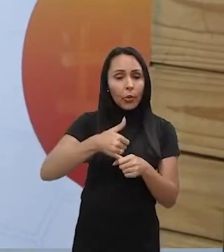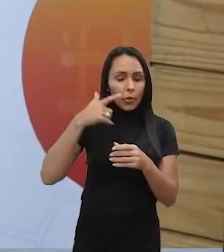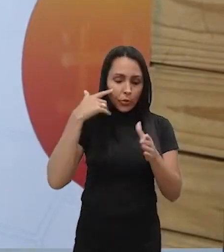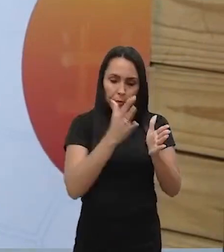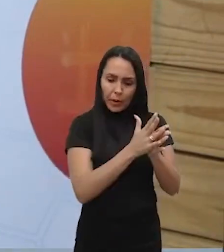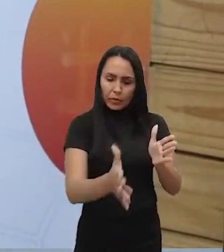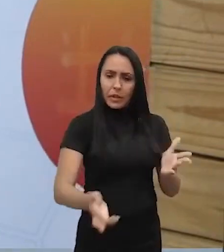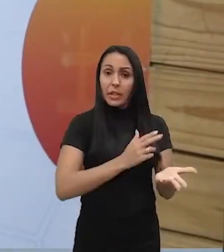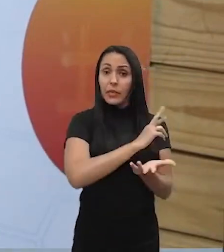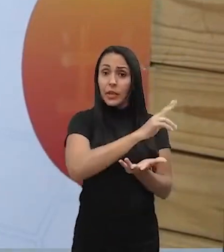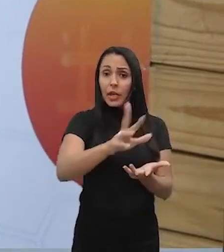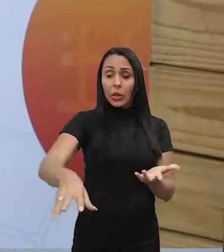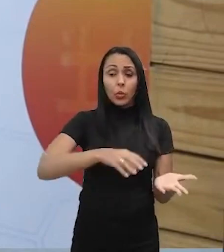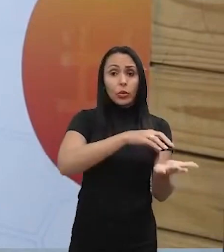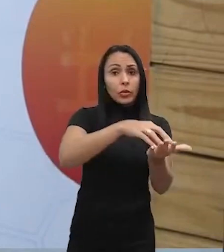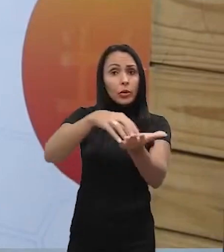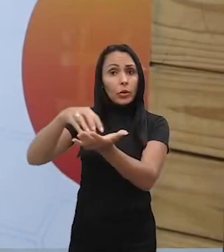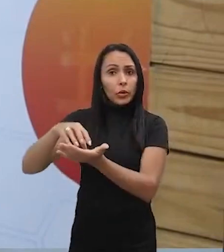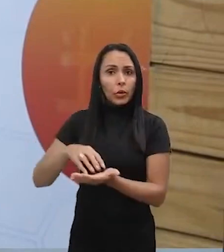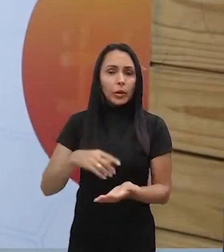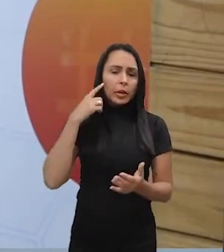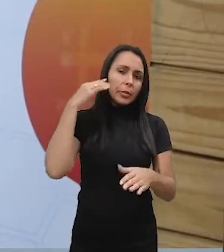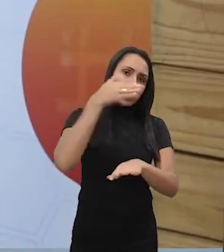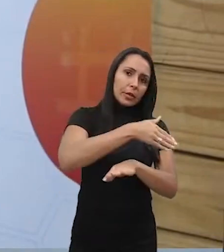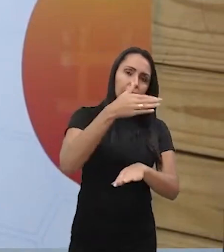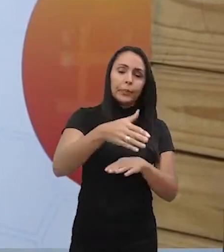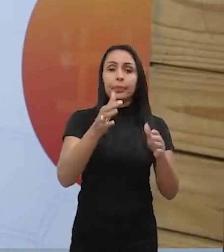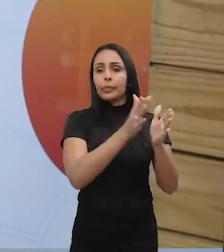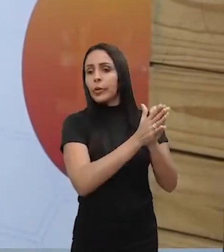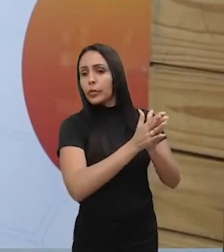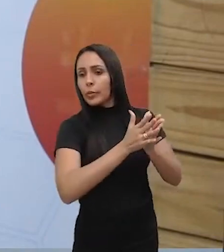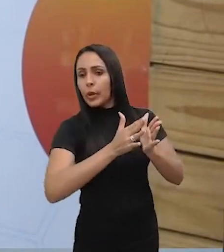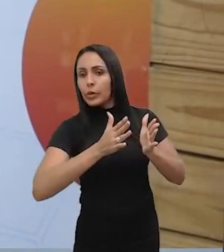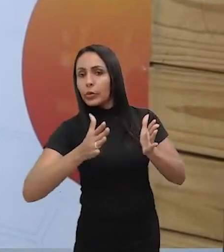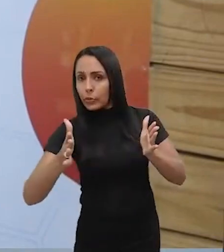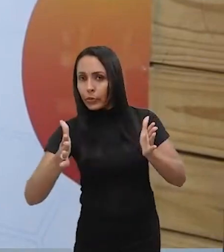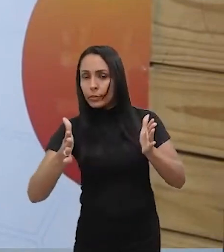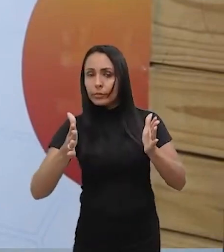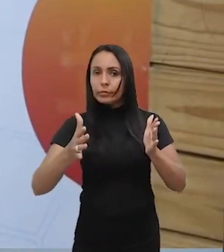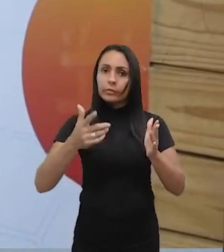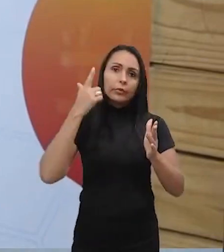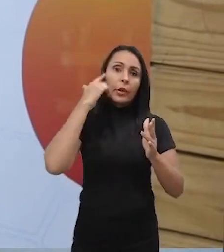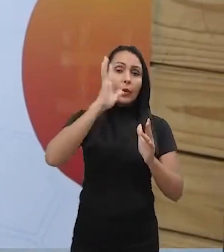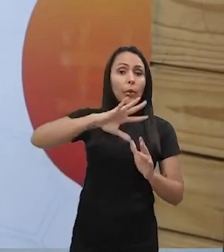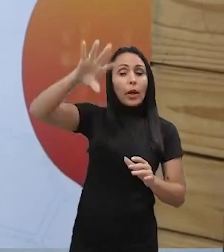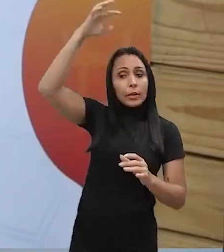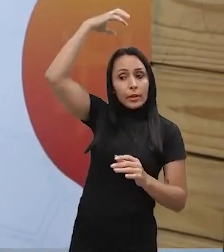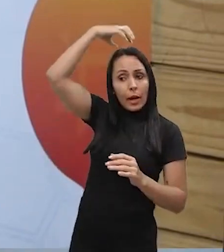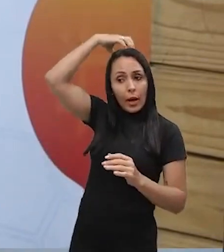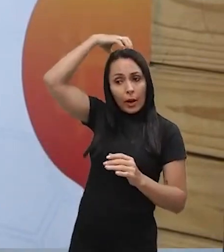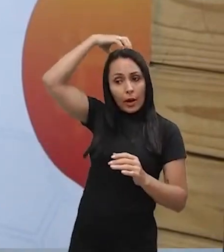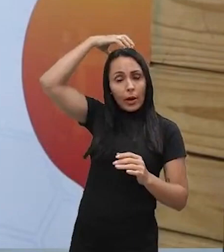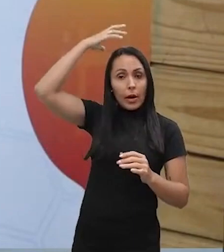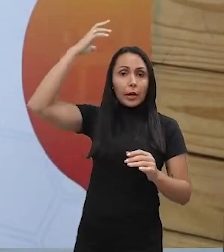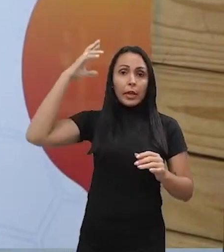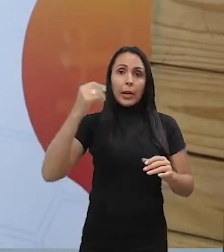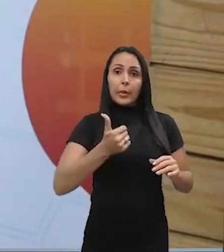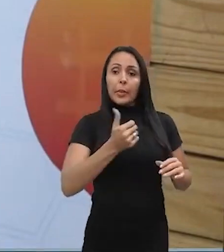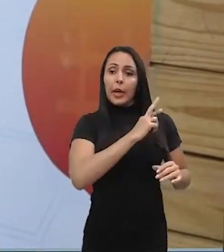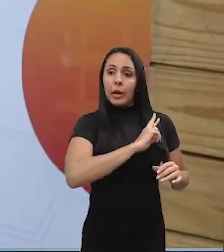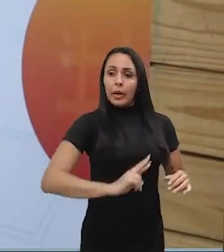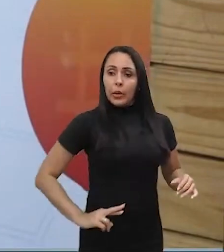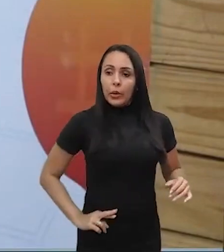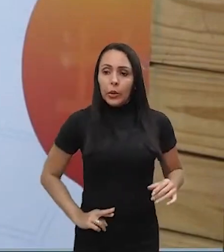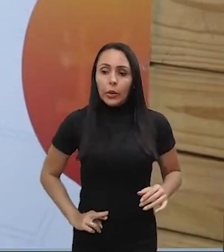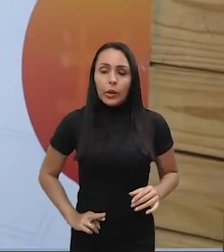uma diversificação de setor. Nós, então, entramos no período em que o reinado, né, da Primeira República,